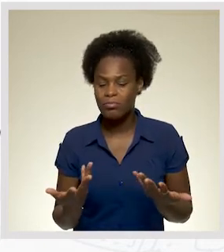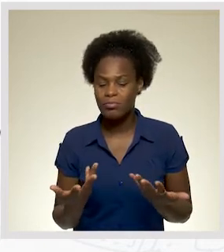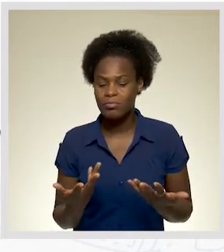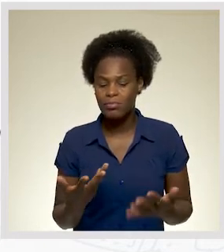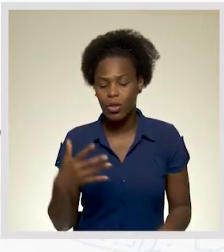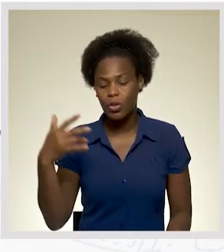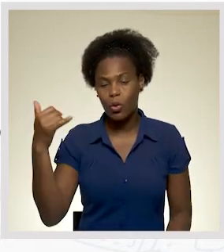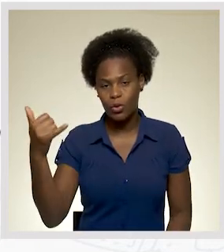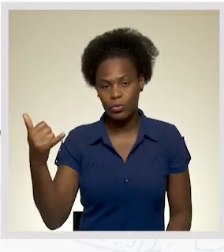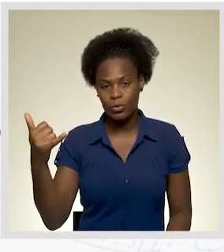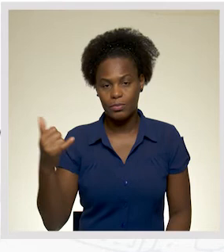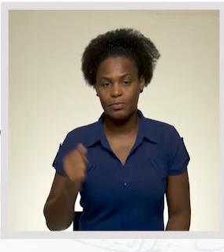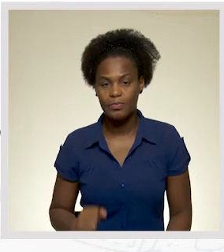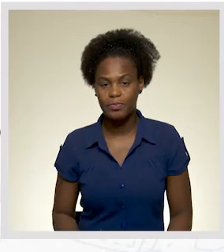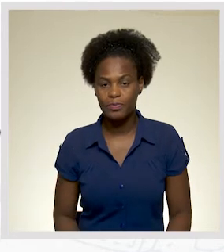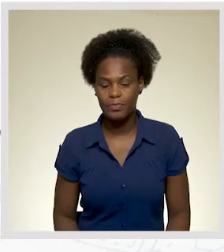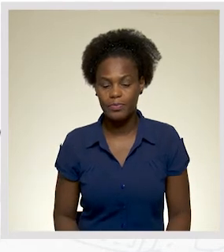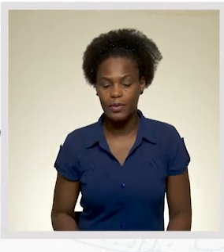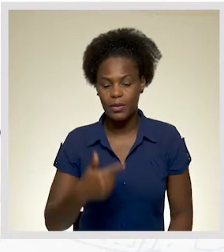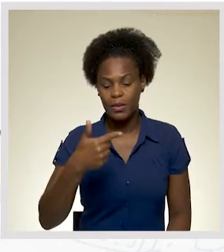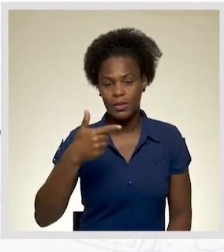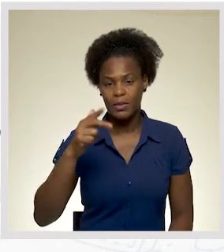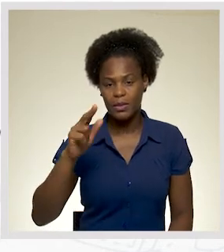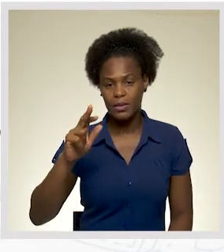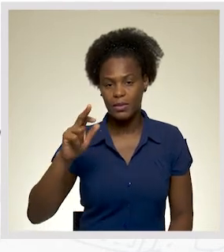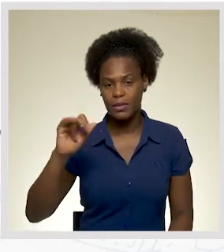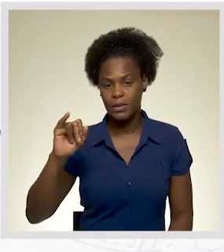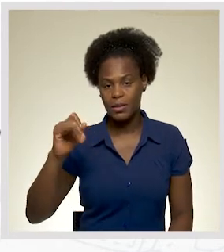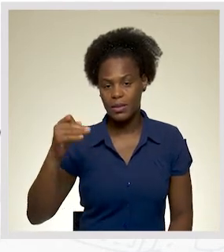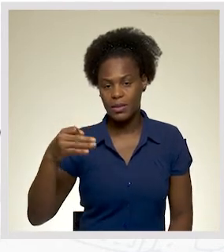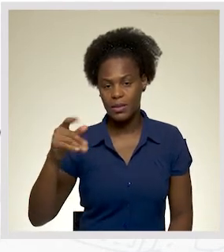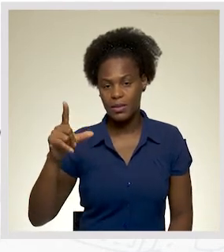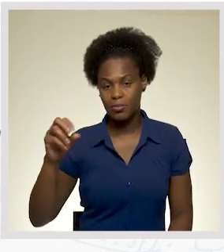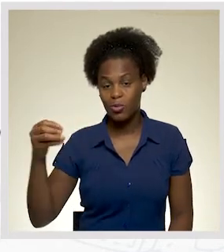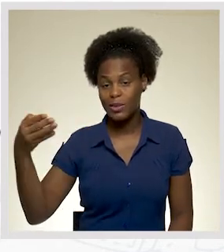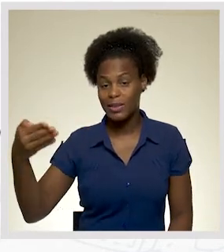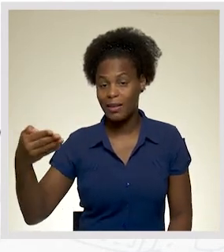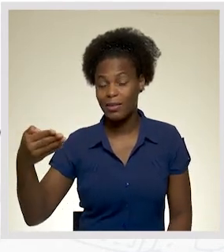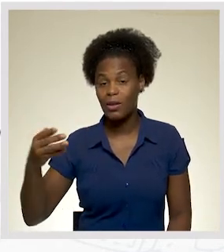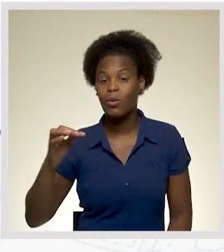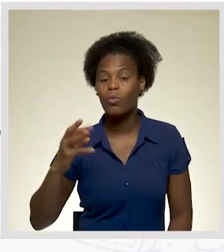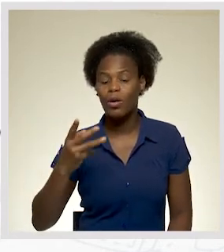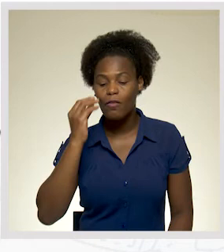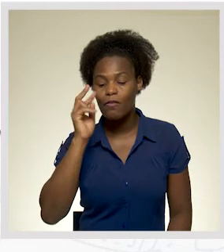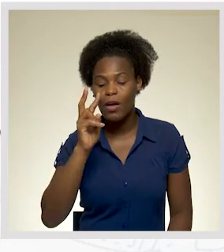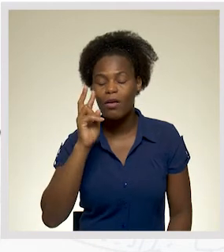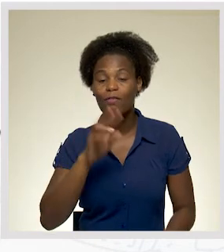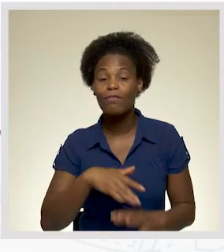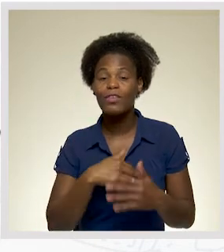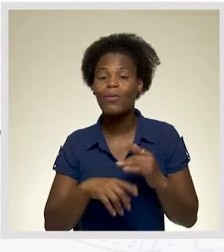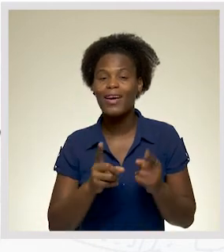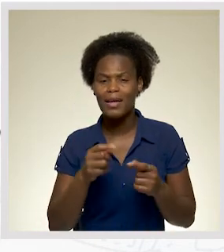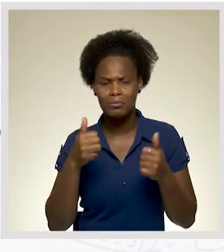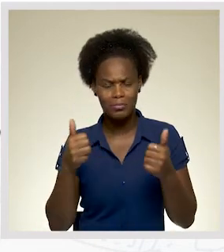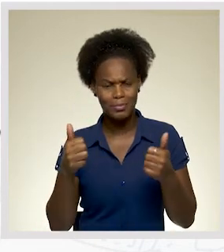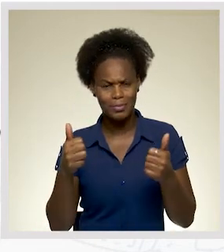2. O triplo de 7 é... Vou ver o que é que fizeram? Muito bem. E por que é